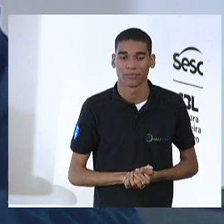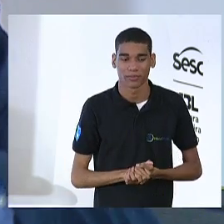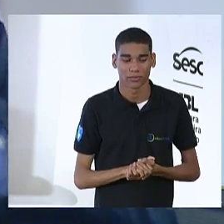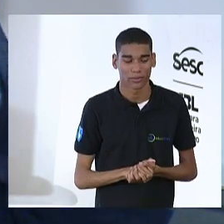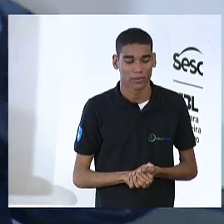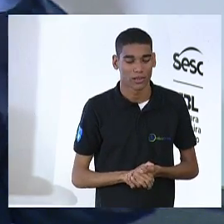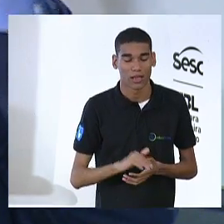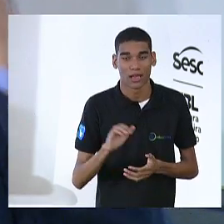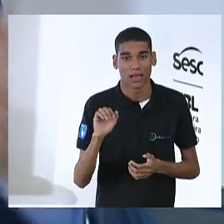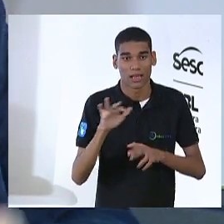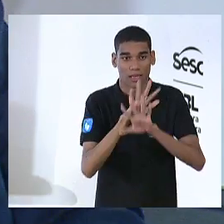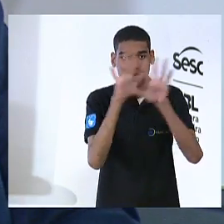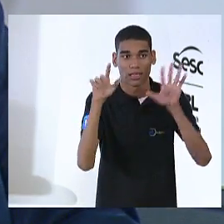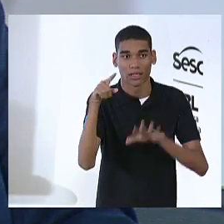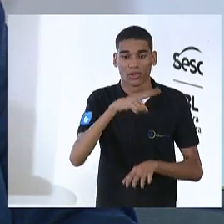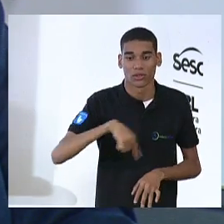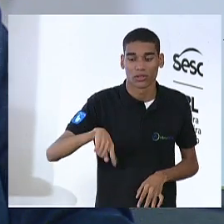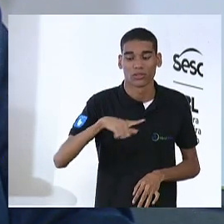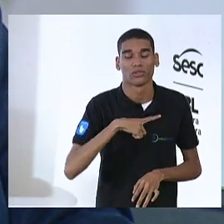Claro que nós temos